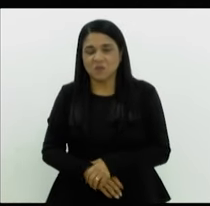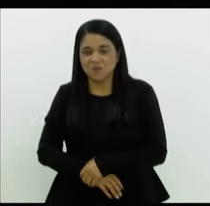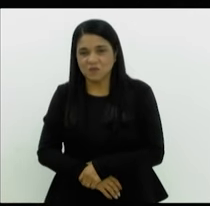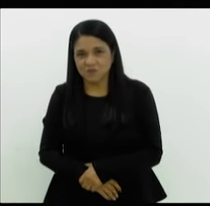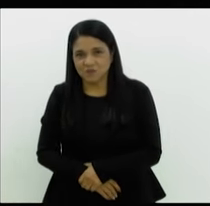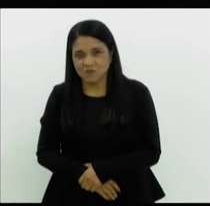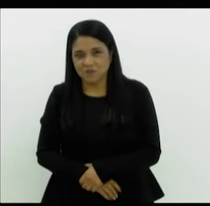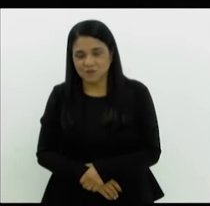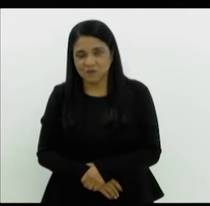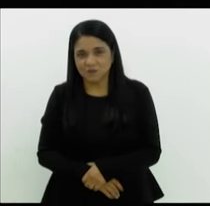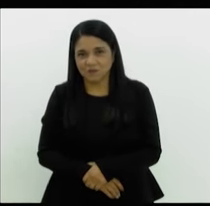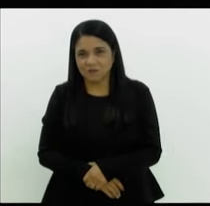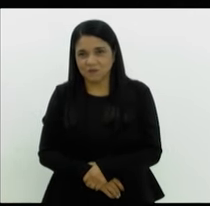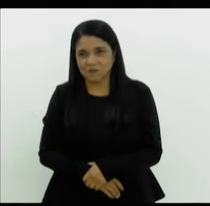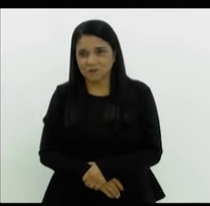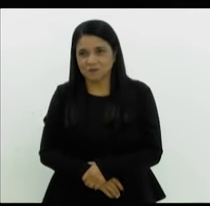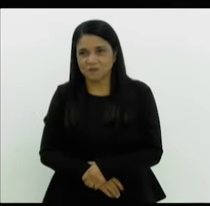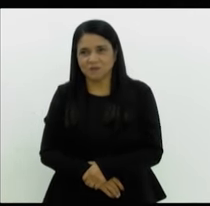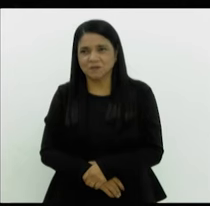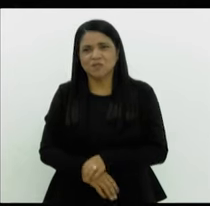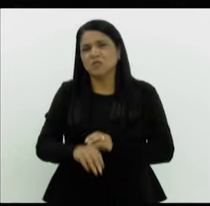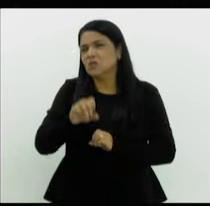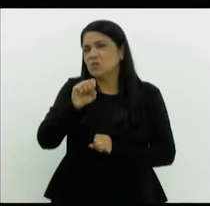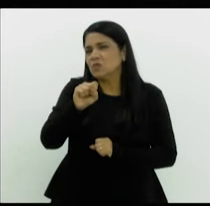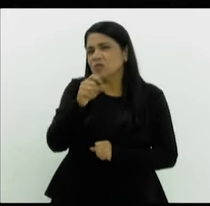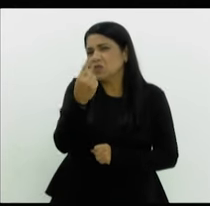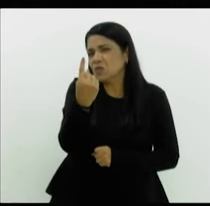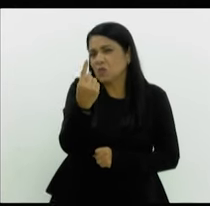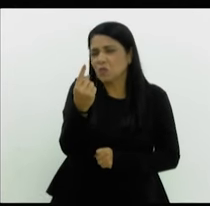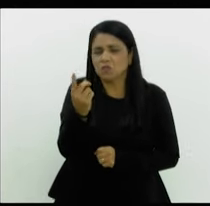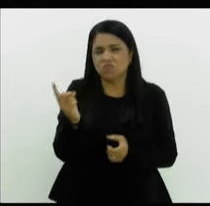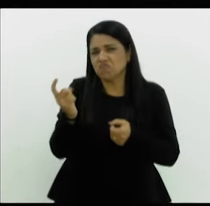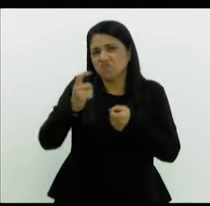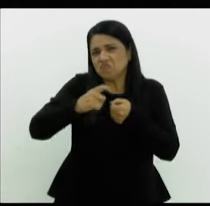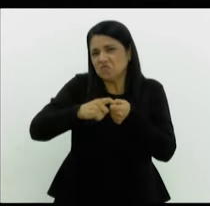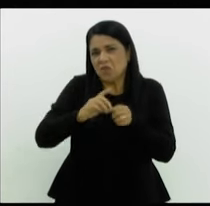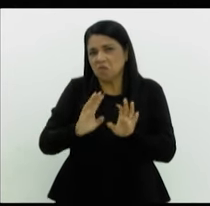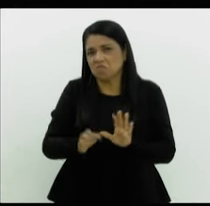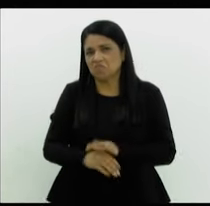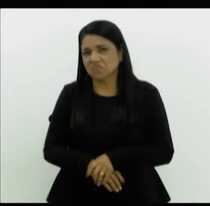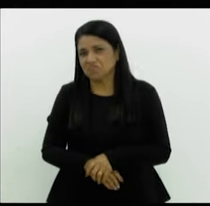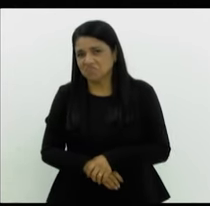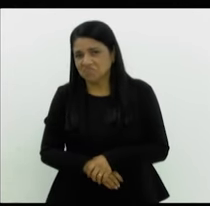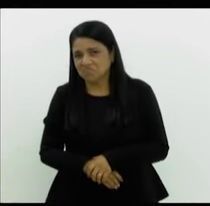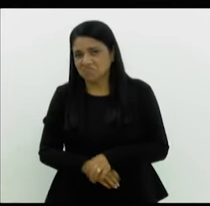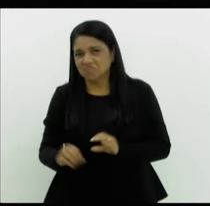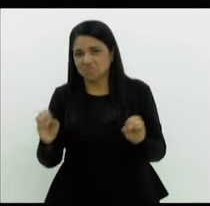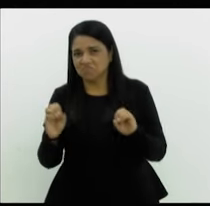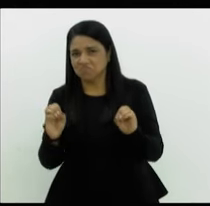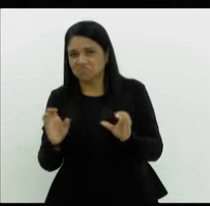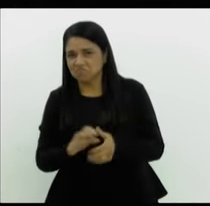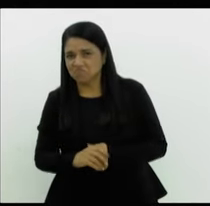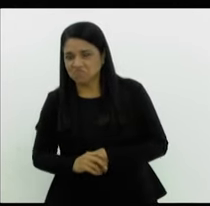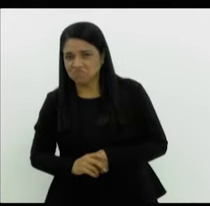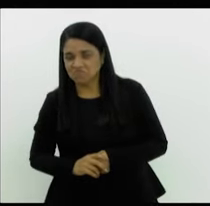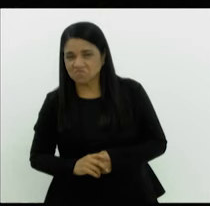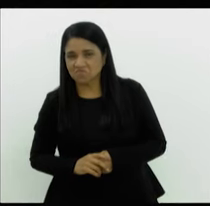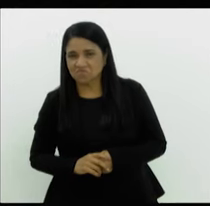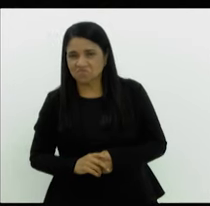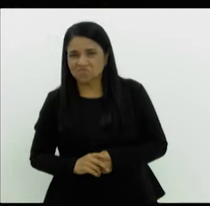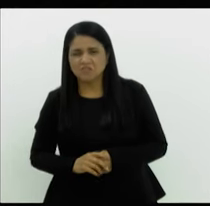saidinha. Só 81. Me parece alguém que outro dia disse, mas é apenas